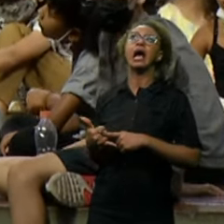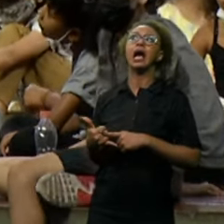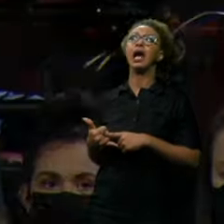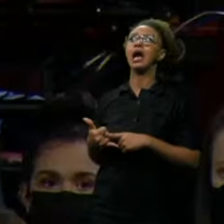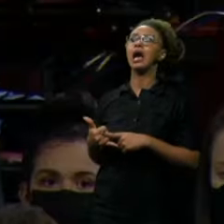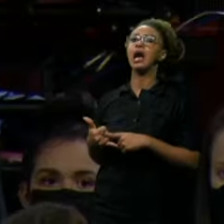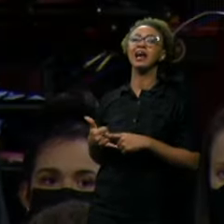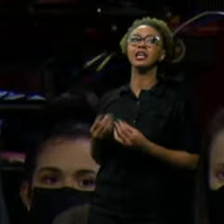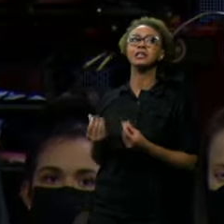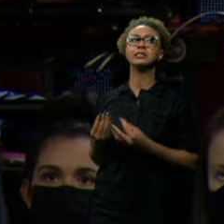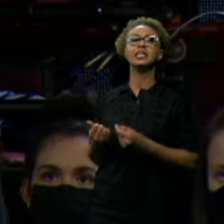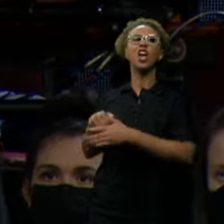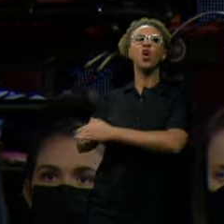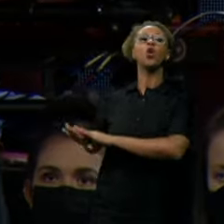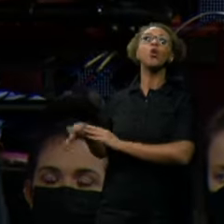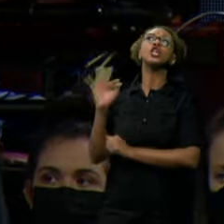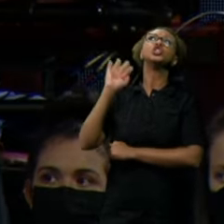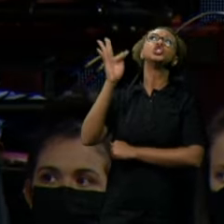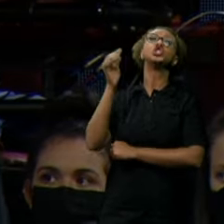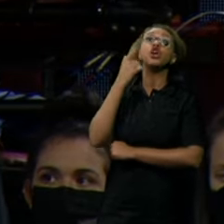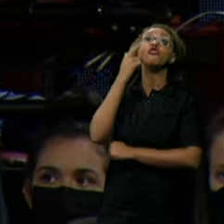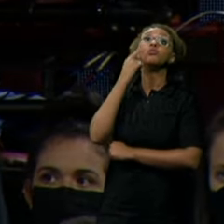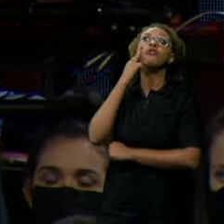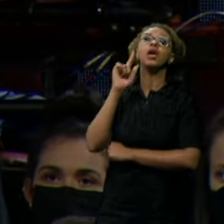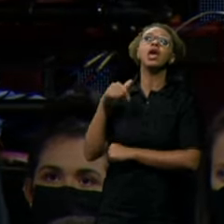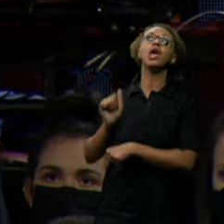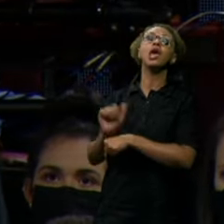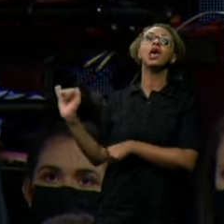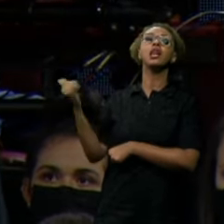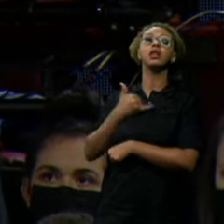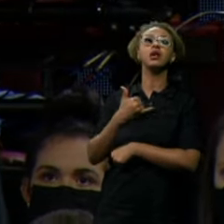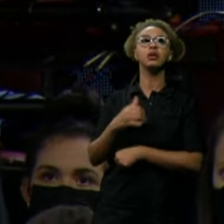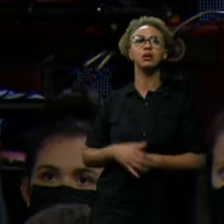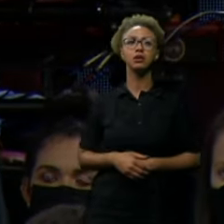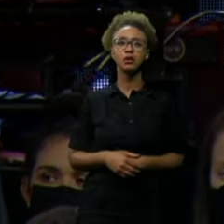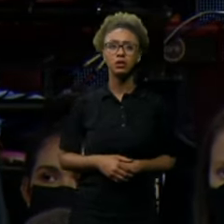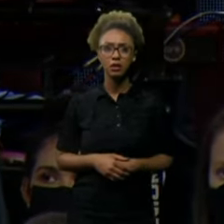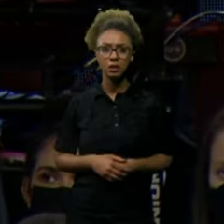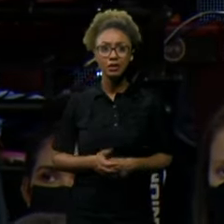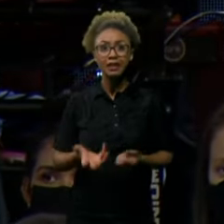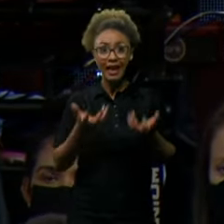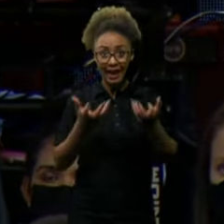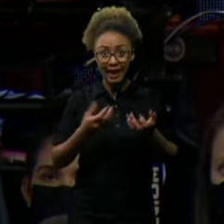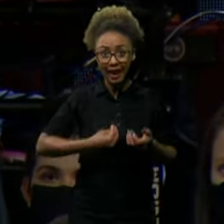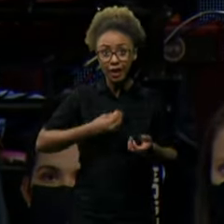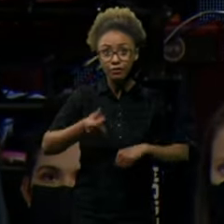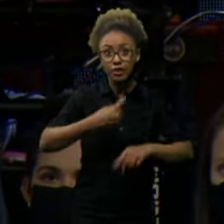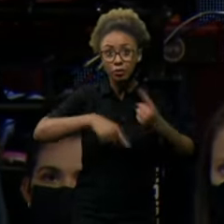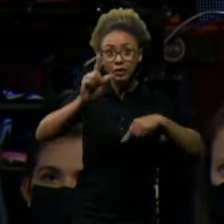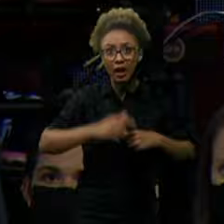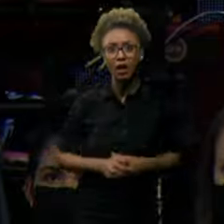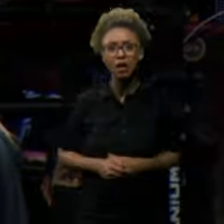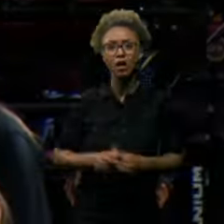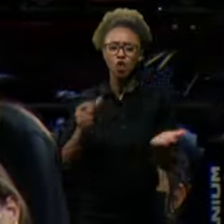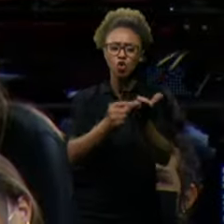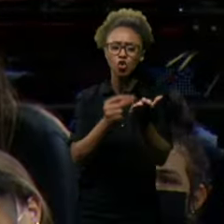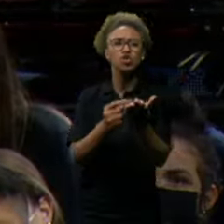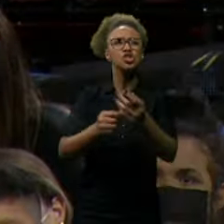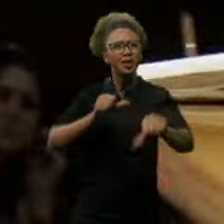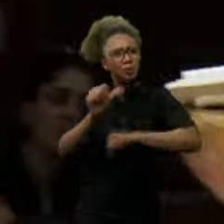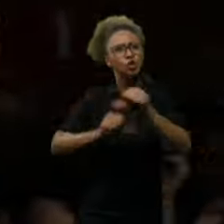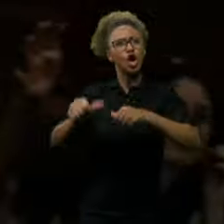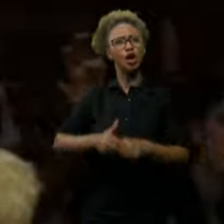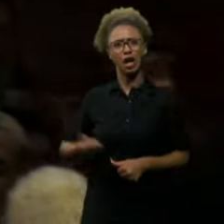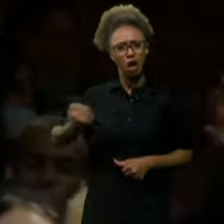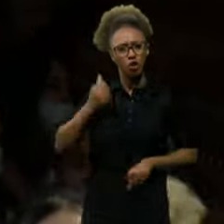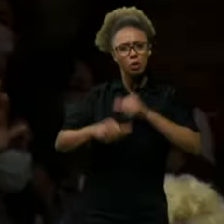ligar a Deus tá dizendo você quer ficar em Aram Aram guarda o número quer mudar a história da tua vida quem vai ser chip troca de telefone